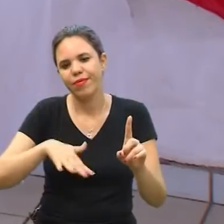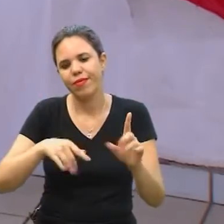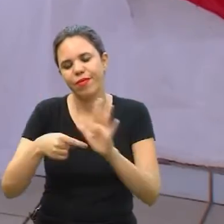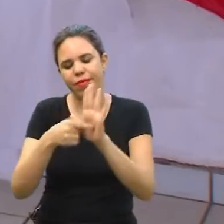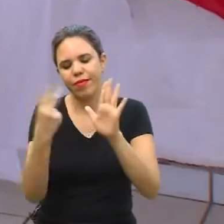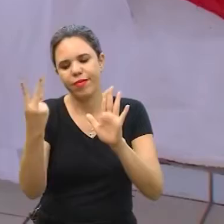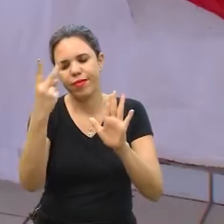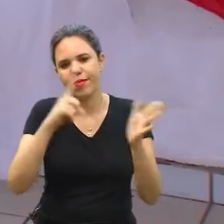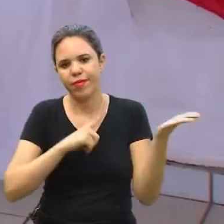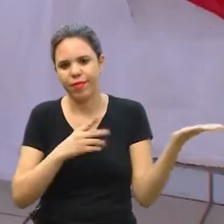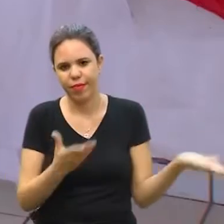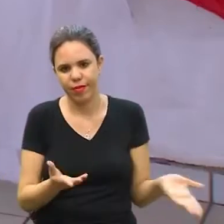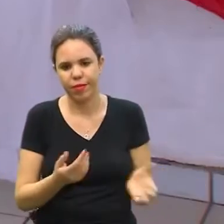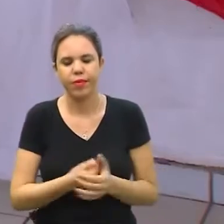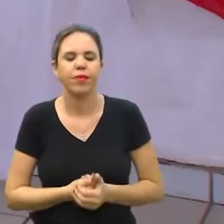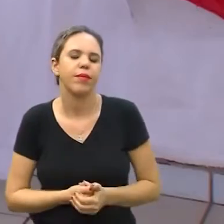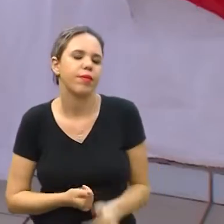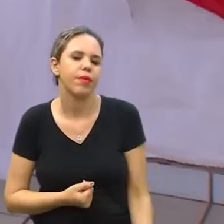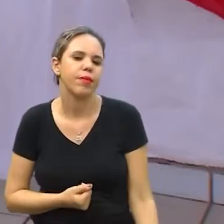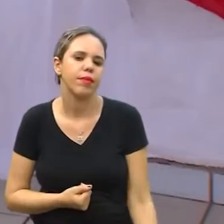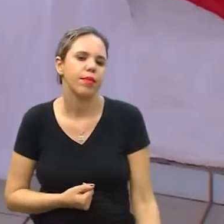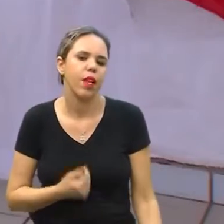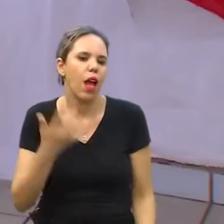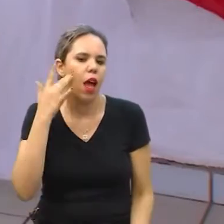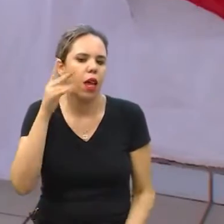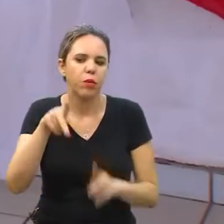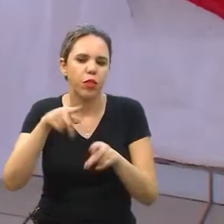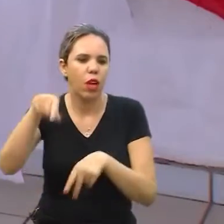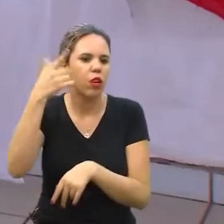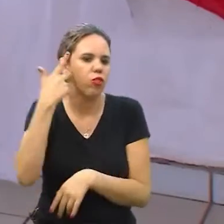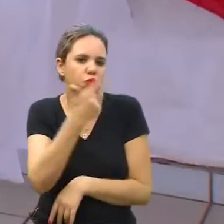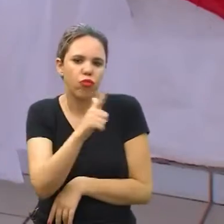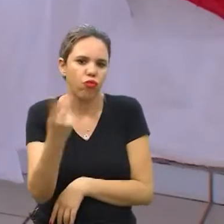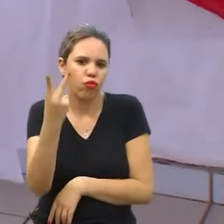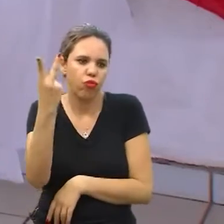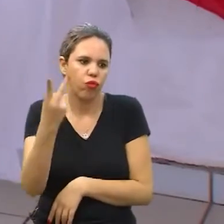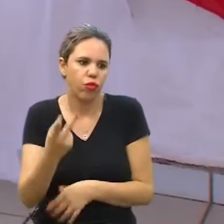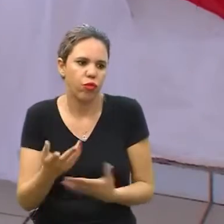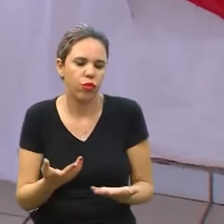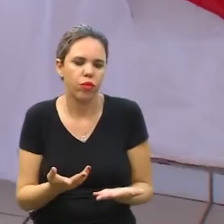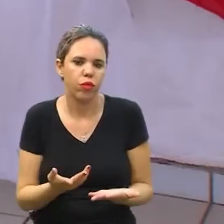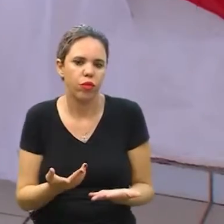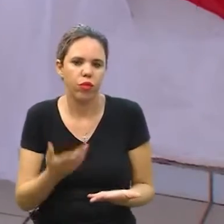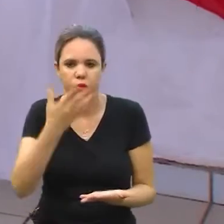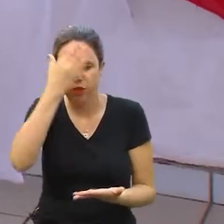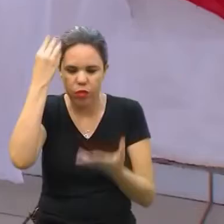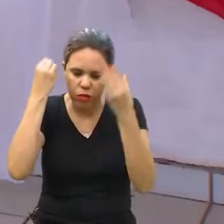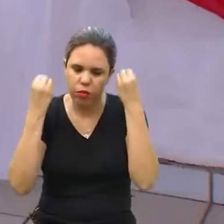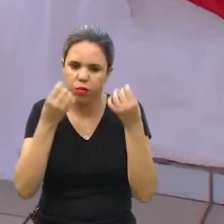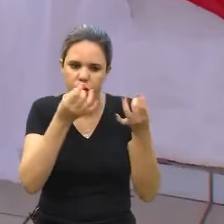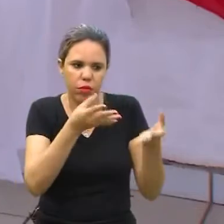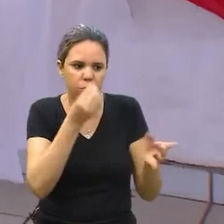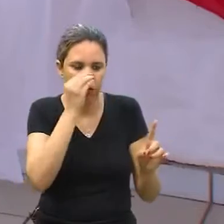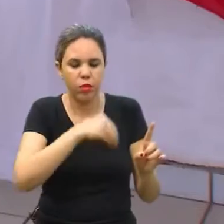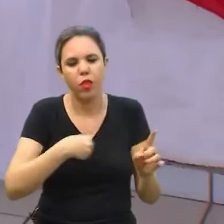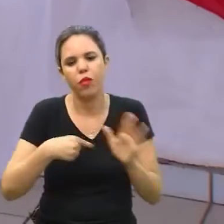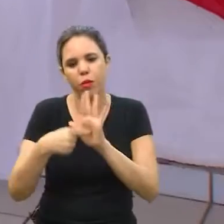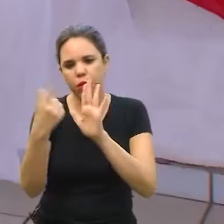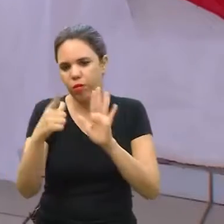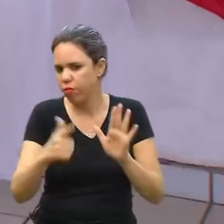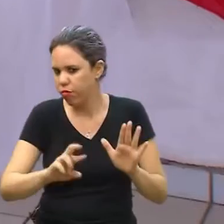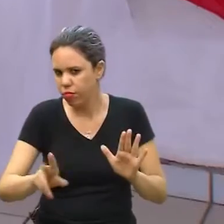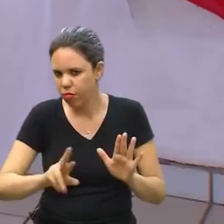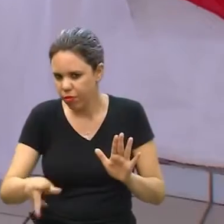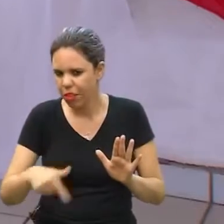para eles os valores que eles têm, porque muitos acham que não tem valor, muitos acham que são esquecidos. Só que eu vou mostrar para